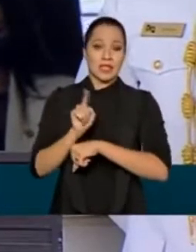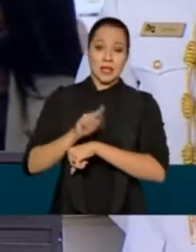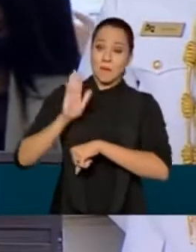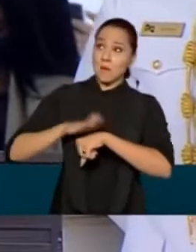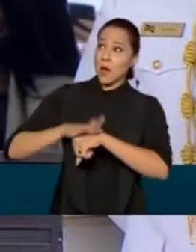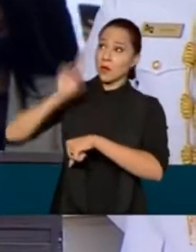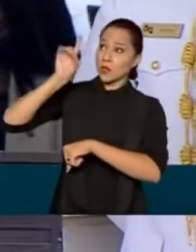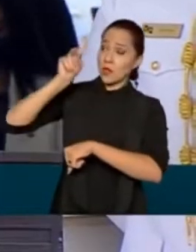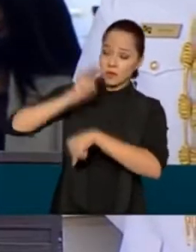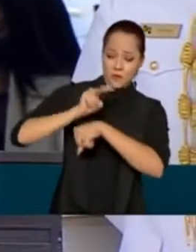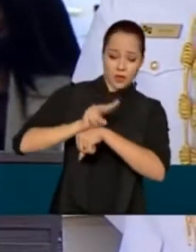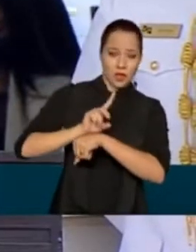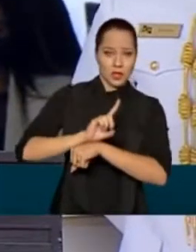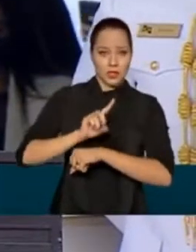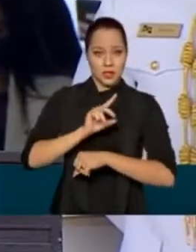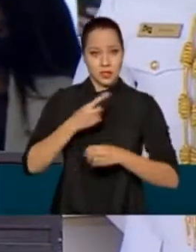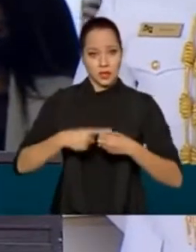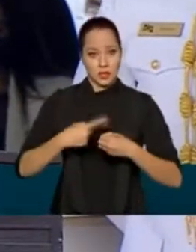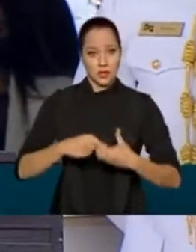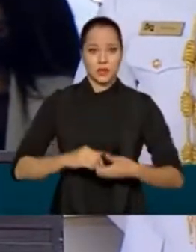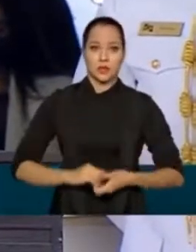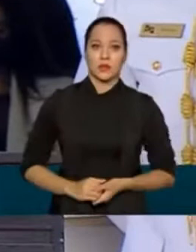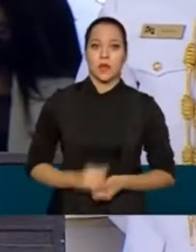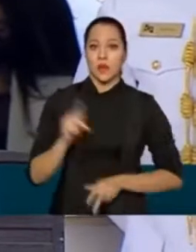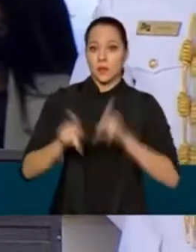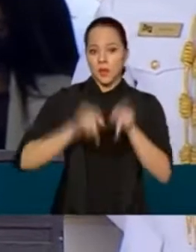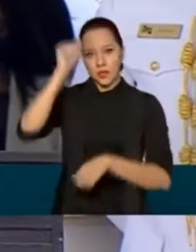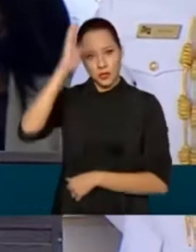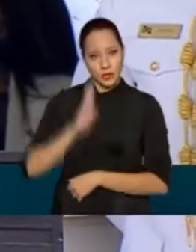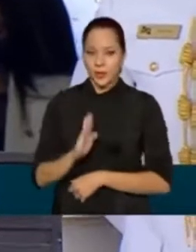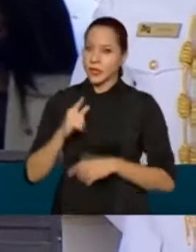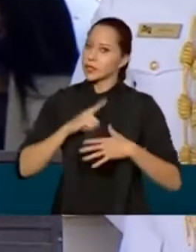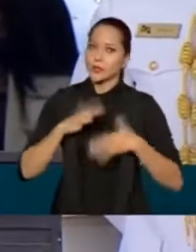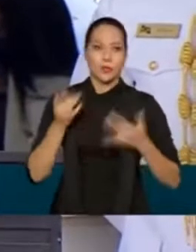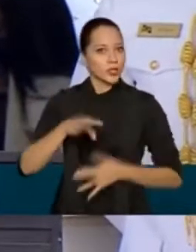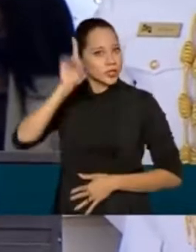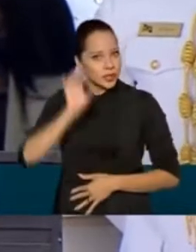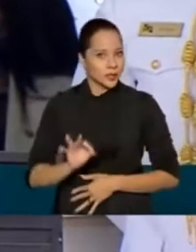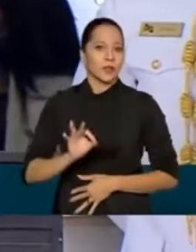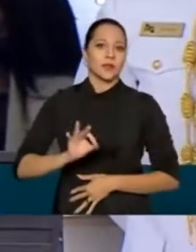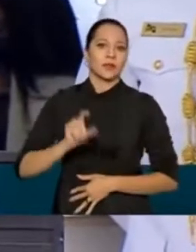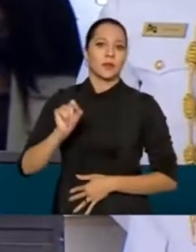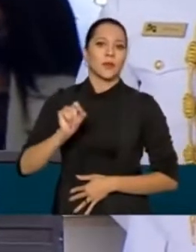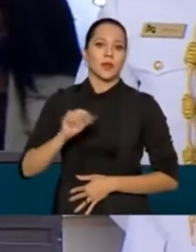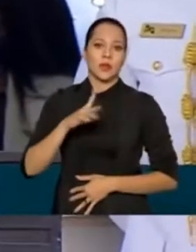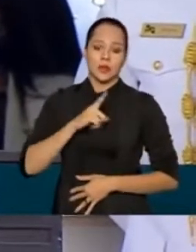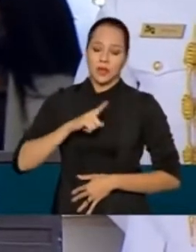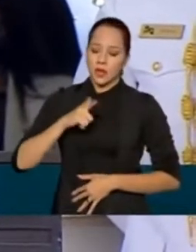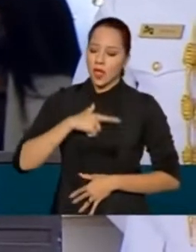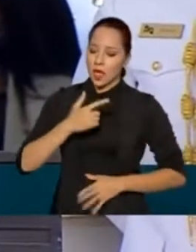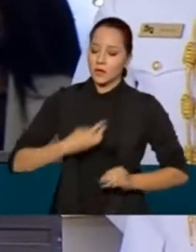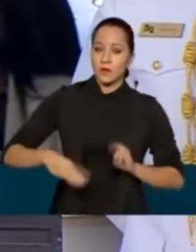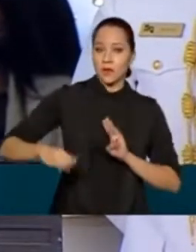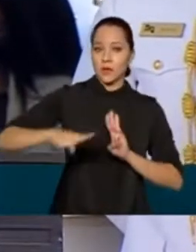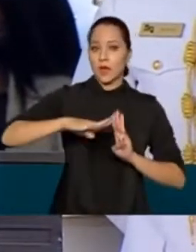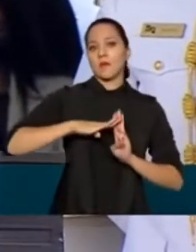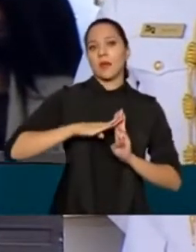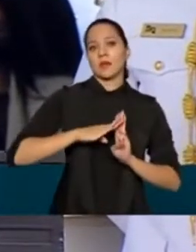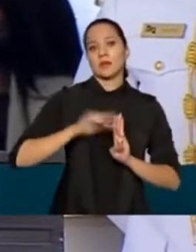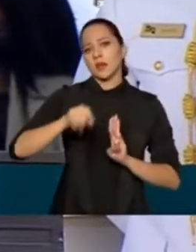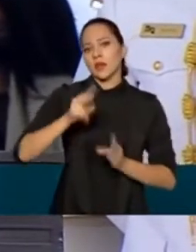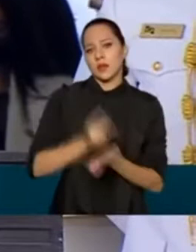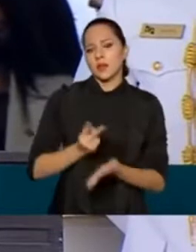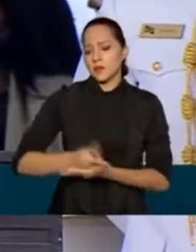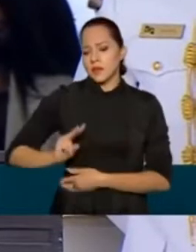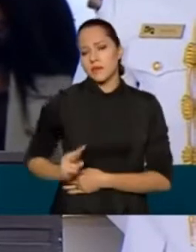a cidade. O povo brasileiro certamente conta com as suas forças armadas, razão pela qual sempre